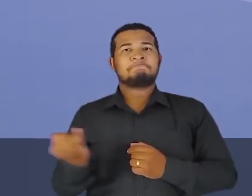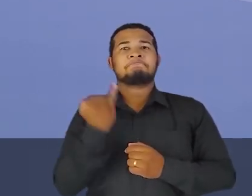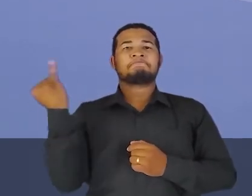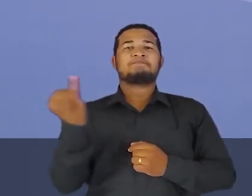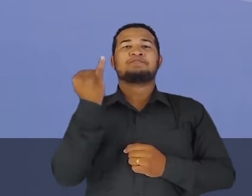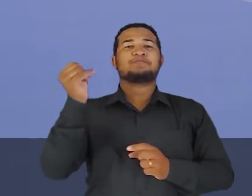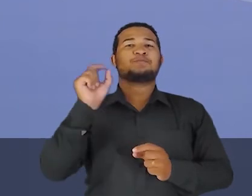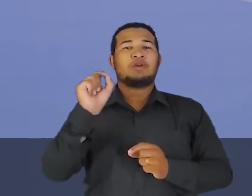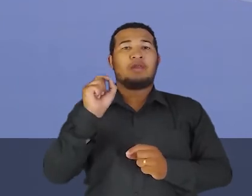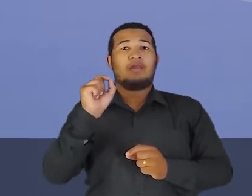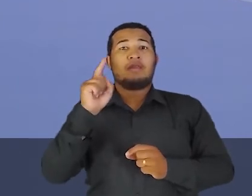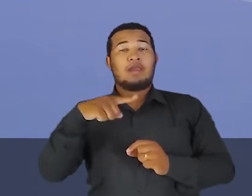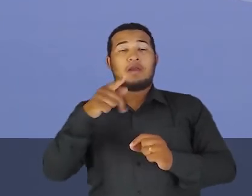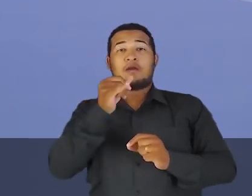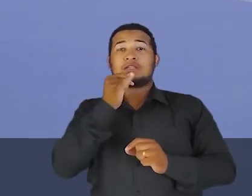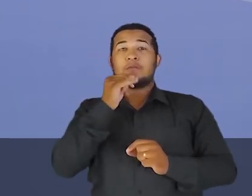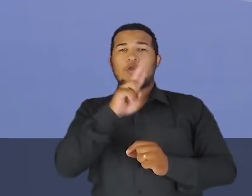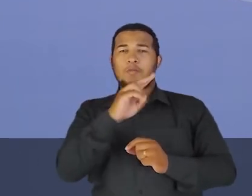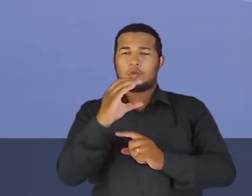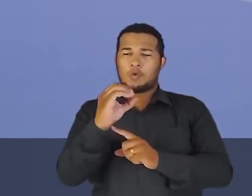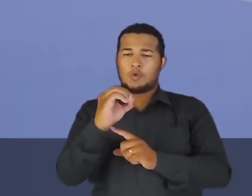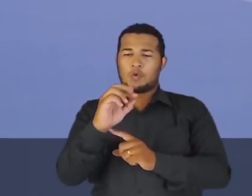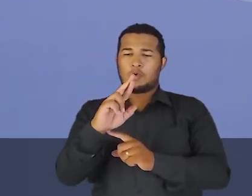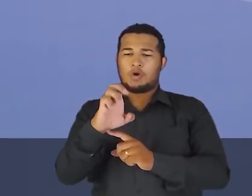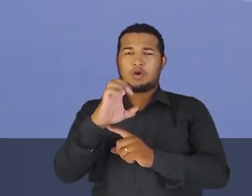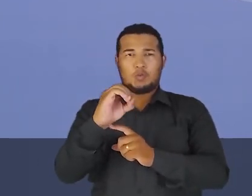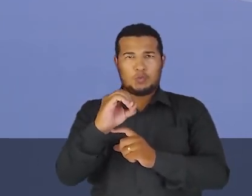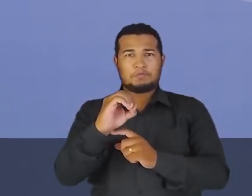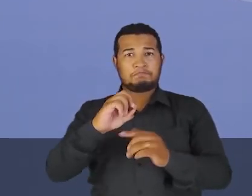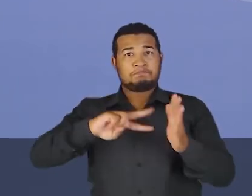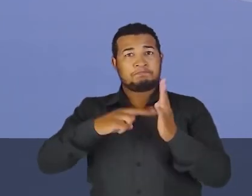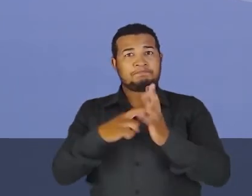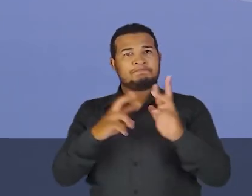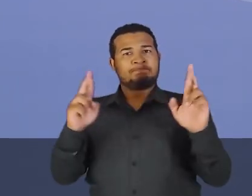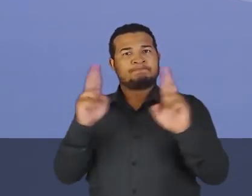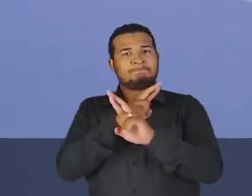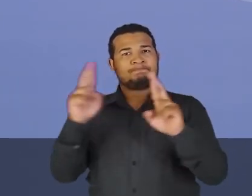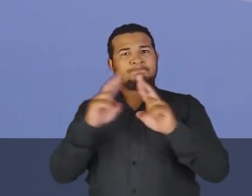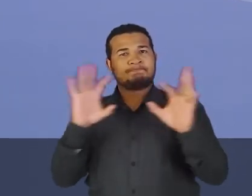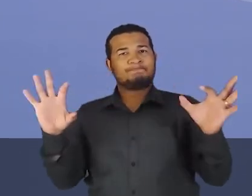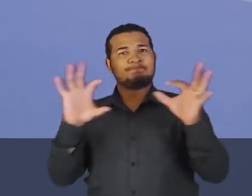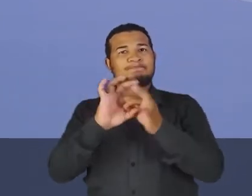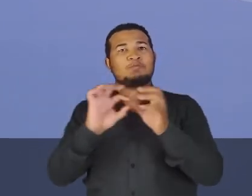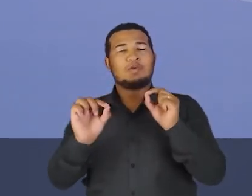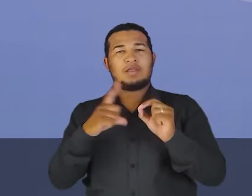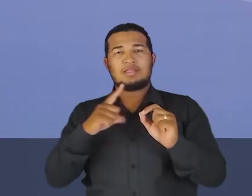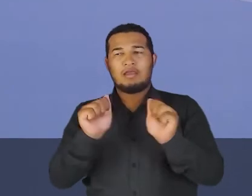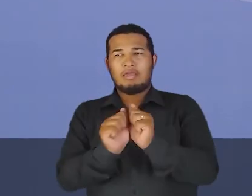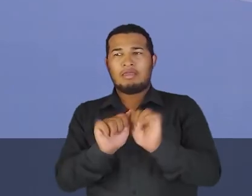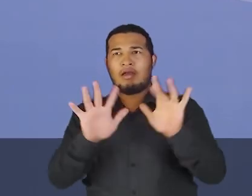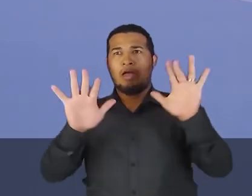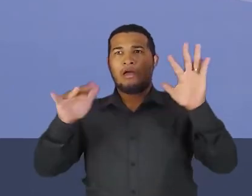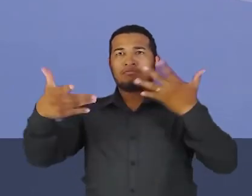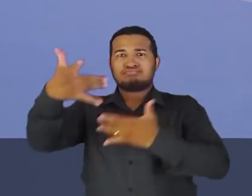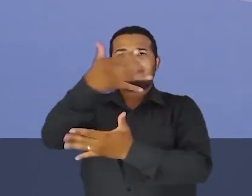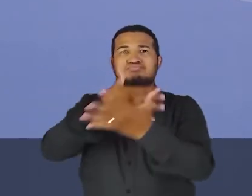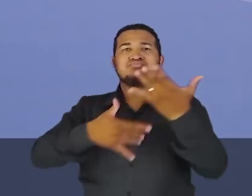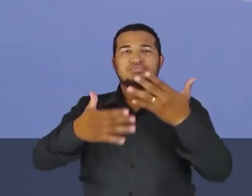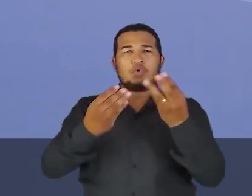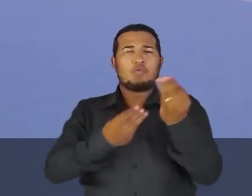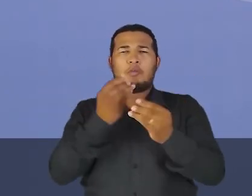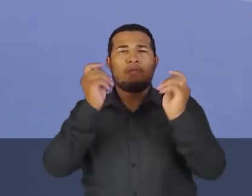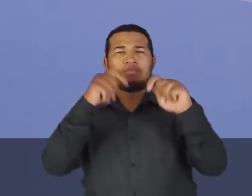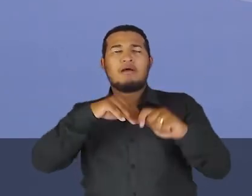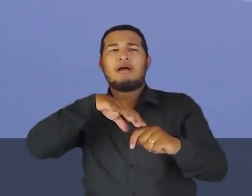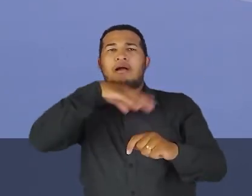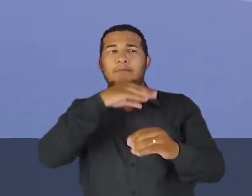vamos falar, é o córeo. Essa estrutura está diretamente relacionada à troca gasosa, ou seja, como que os animais dentro